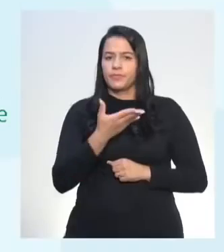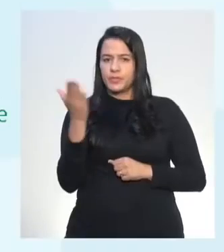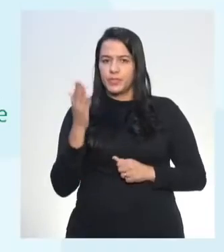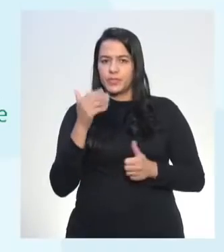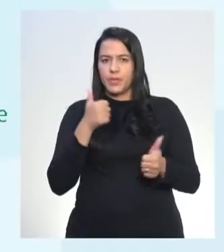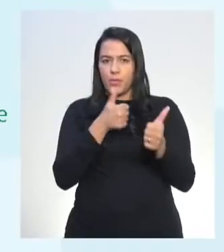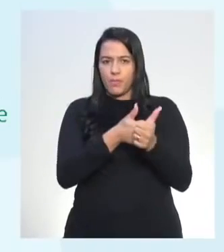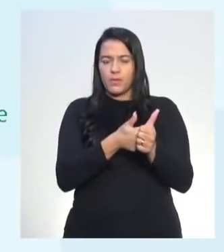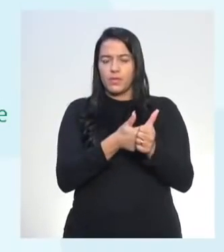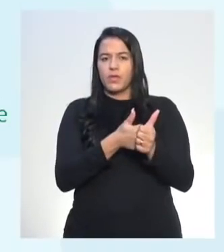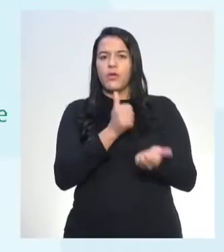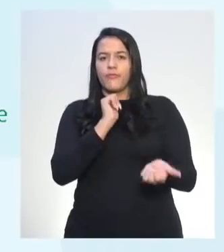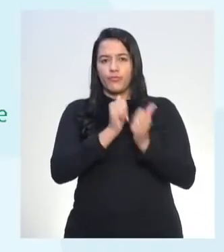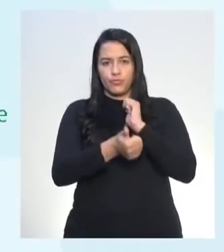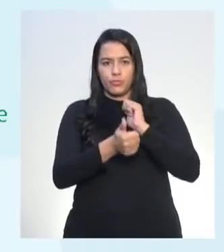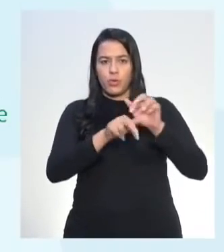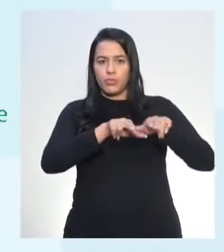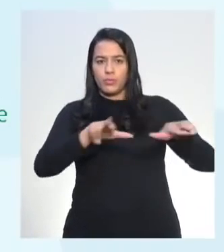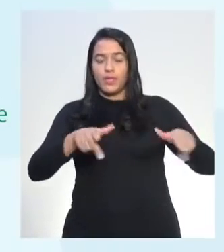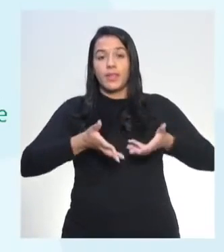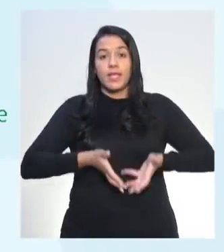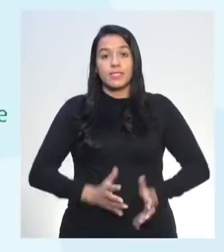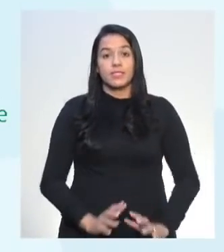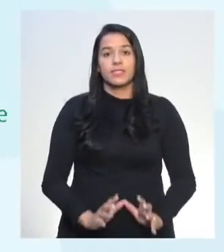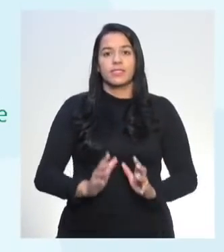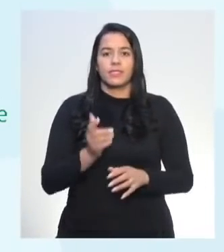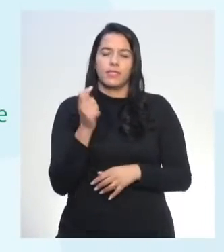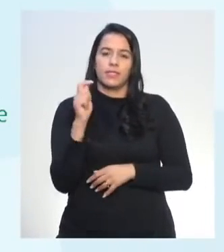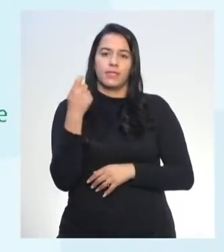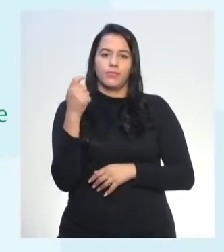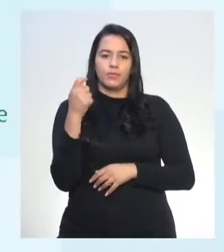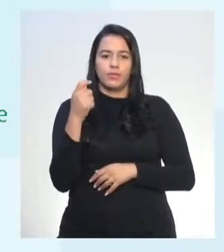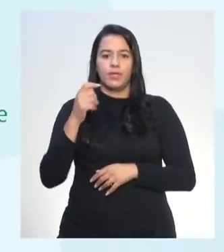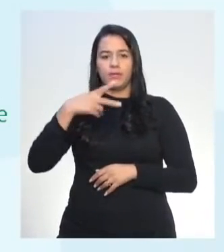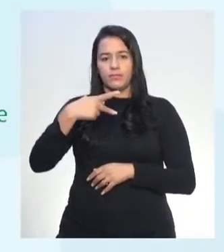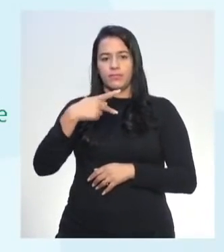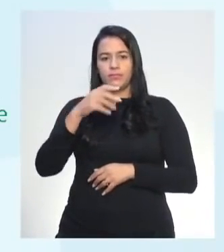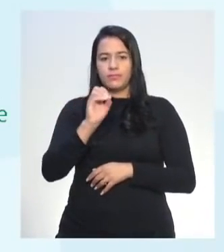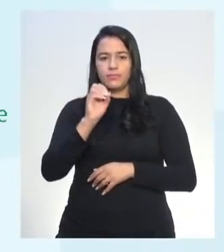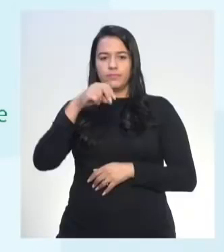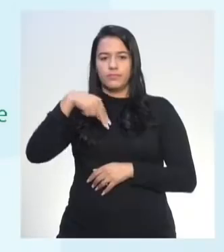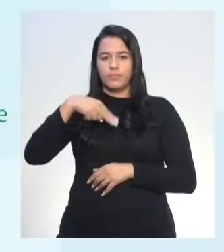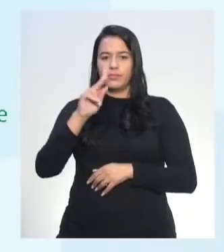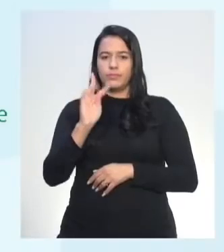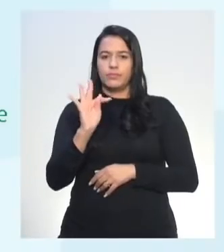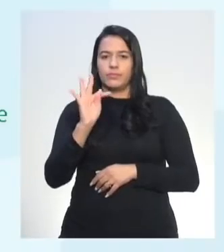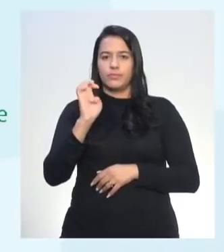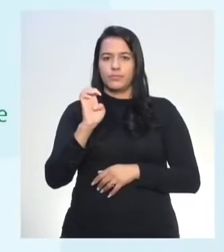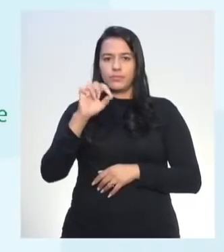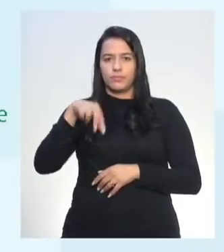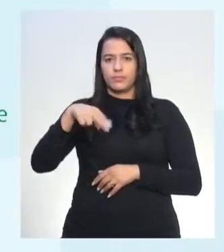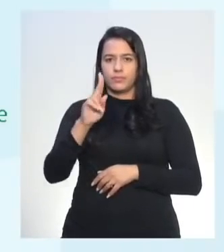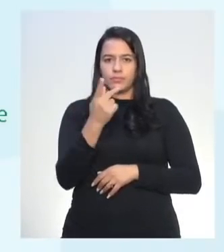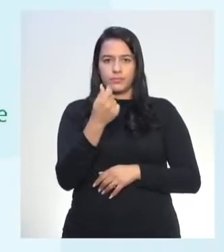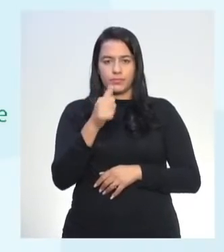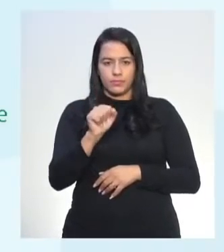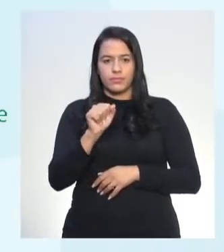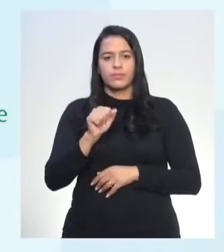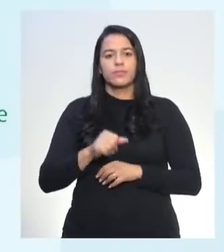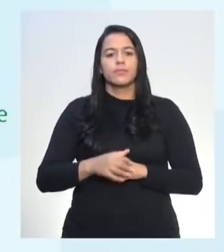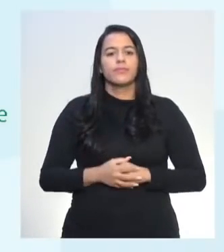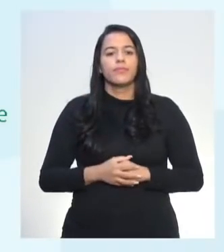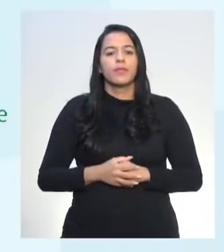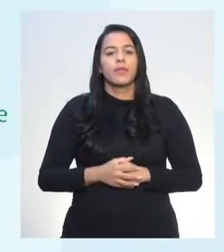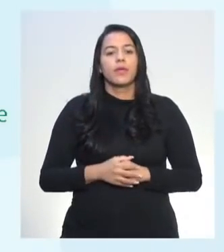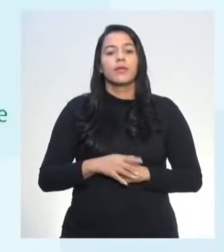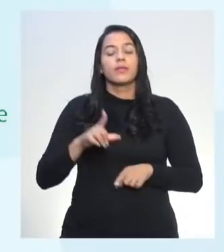Pessoa nascida ou que vive em Buenos Aires. Então, os portenhos, capital da Argentina, América do Sul. Obras seminais,